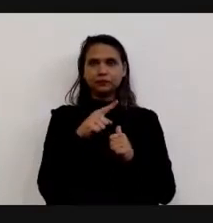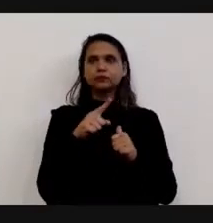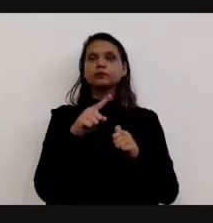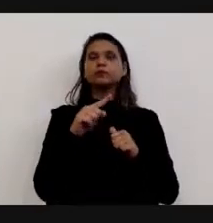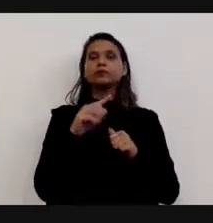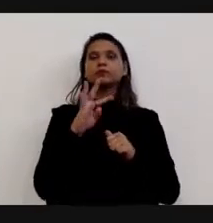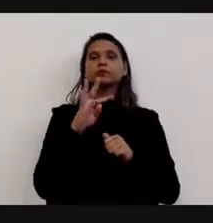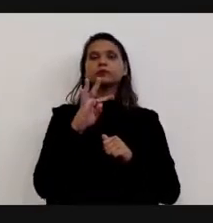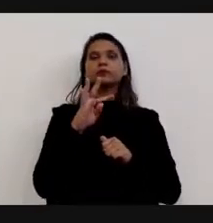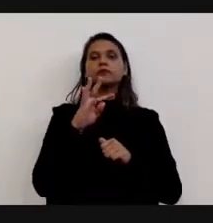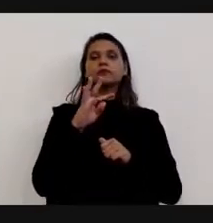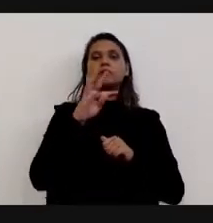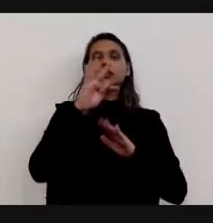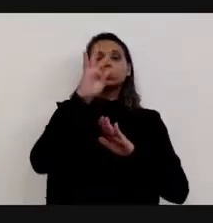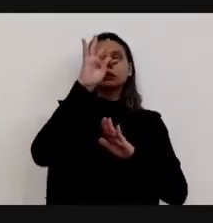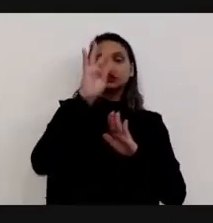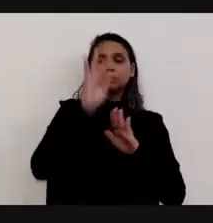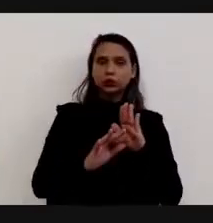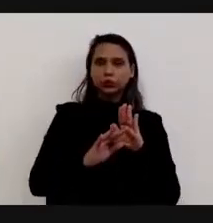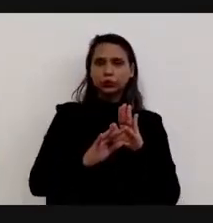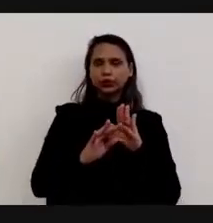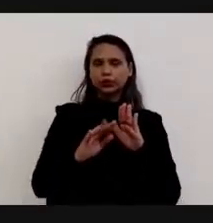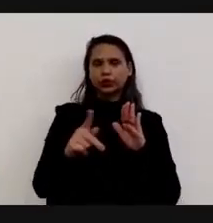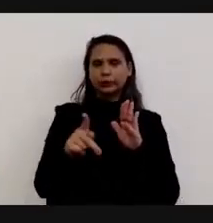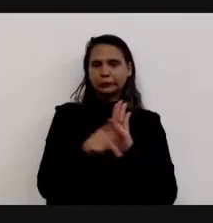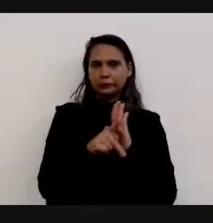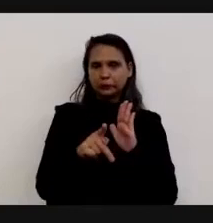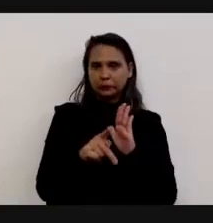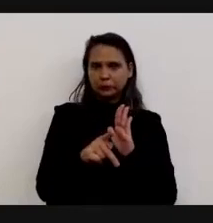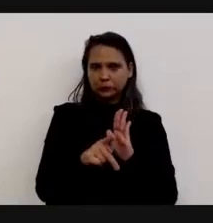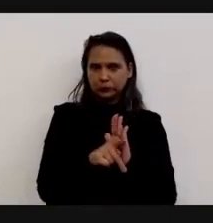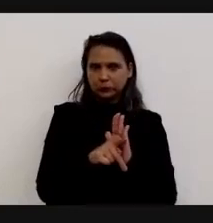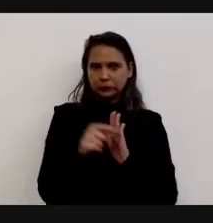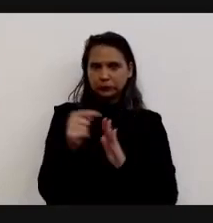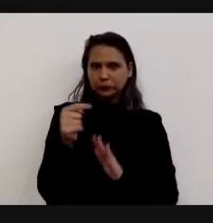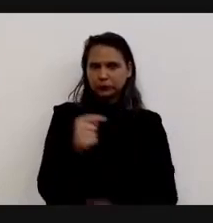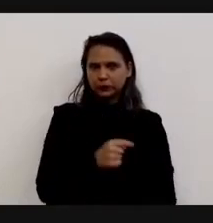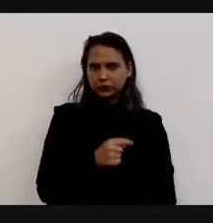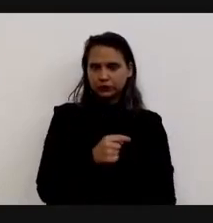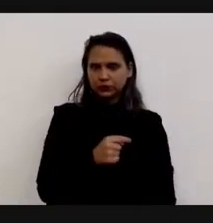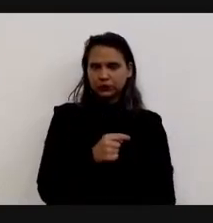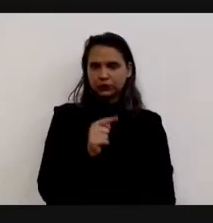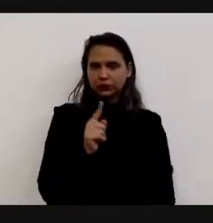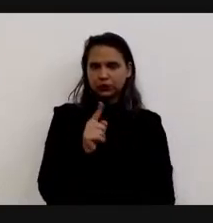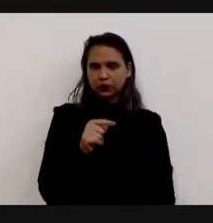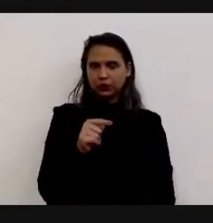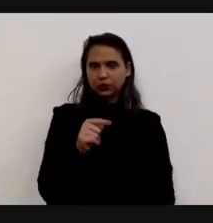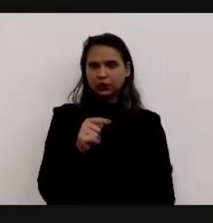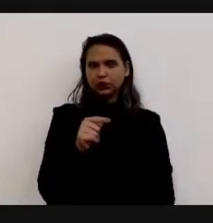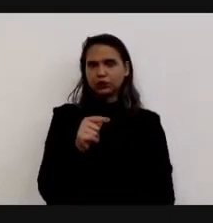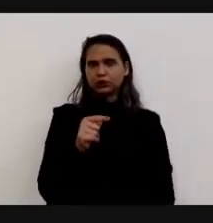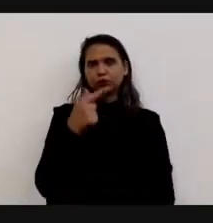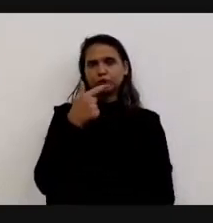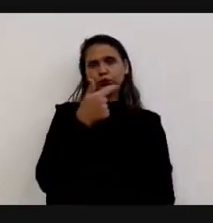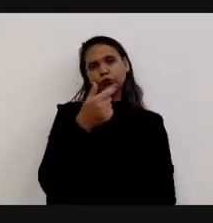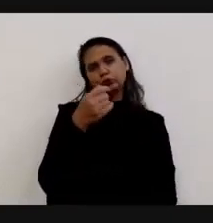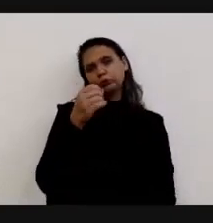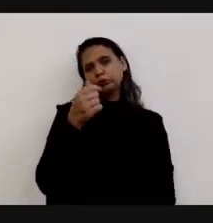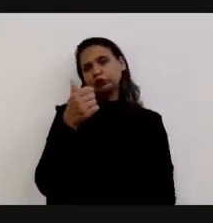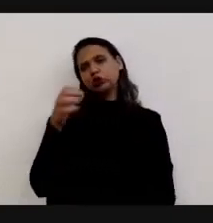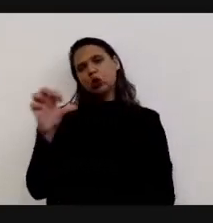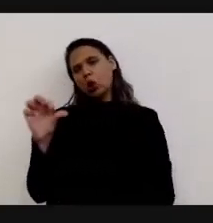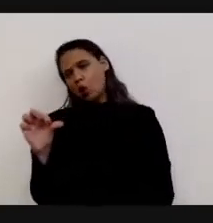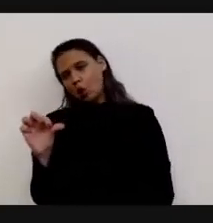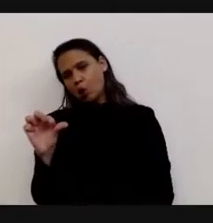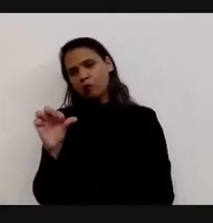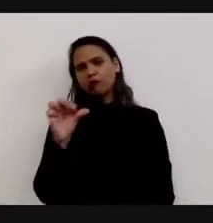teoria é uma teoria, né, e obviamente tem desdobramentos dessa teoria. Ela foi assim proposta lá por 2009,